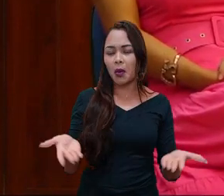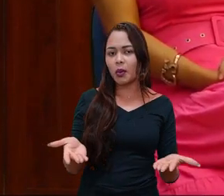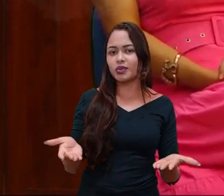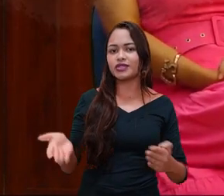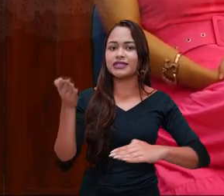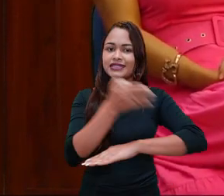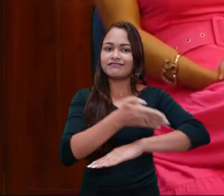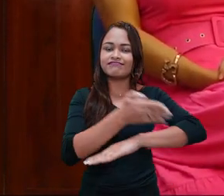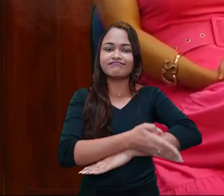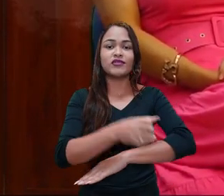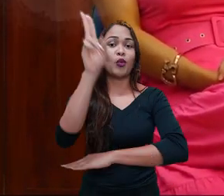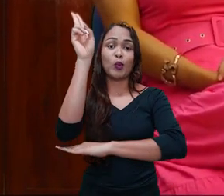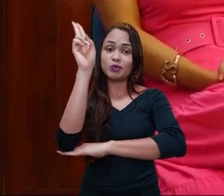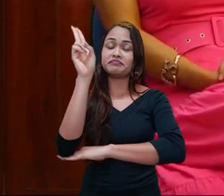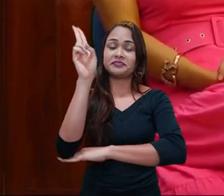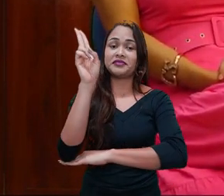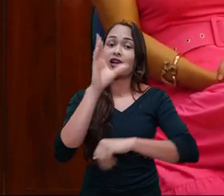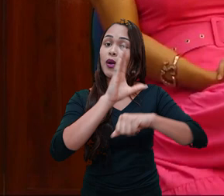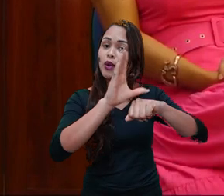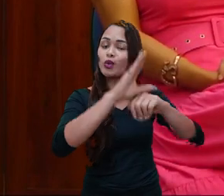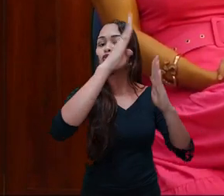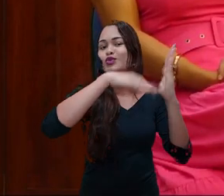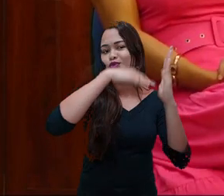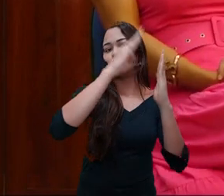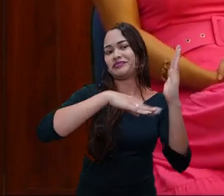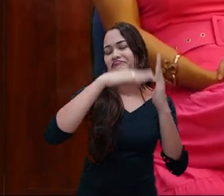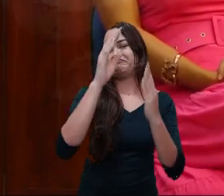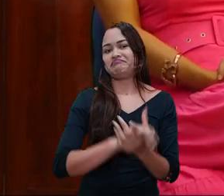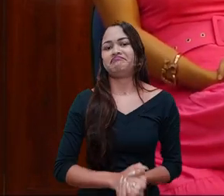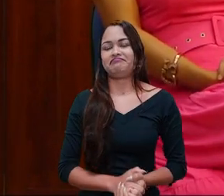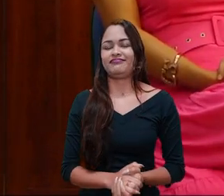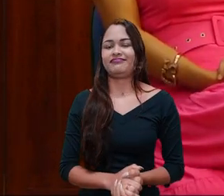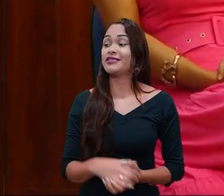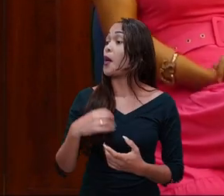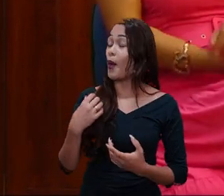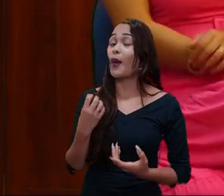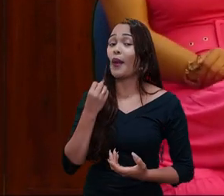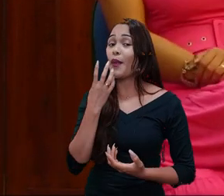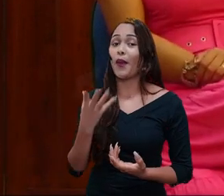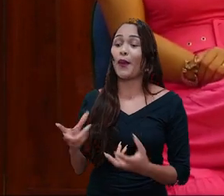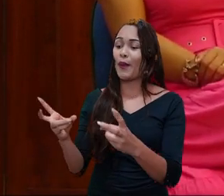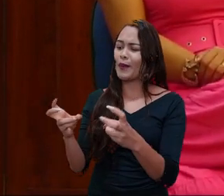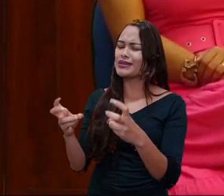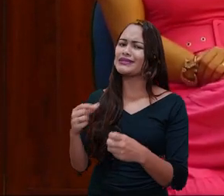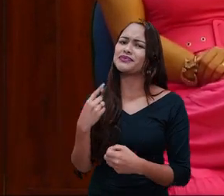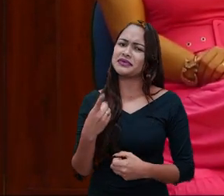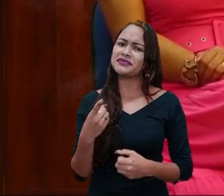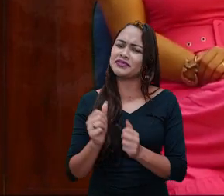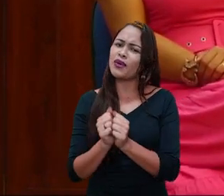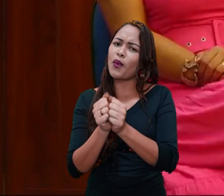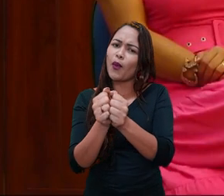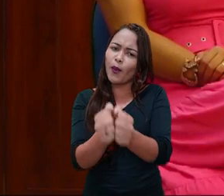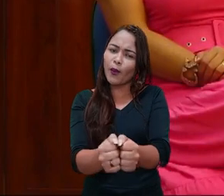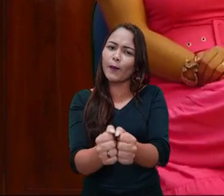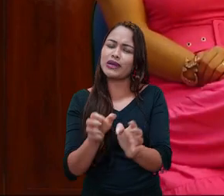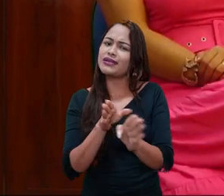entrou na Unifap, no curso de arte. Olha aí, eu percebo, professora, que a senhora acompanha, dá